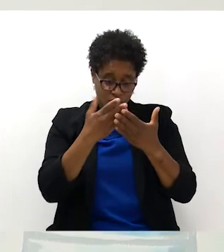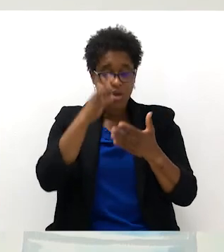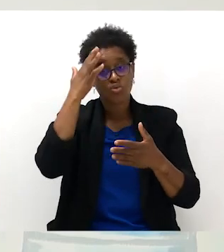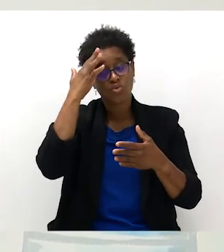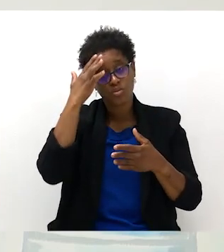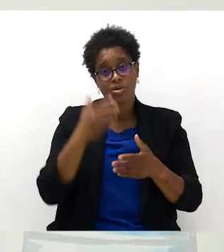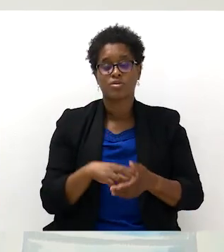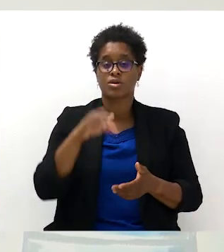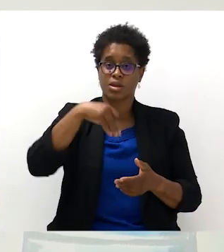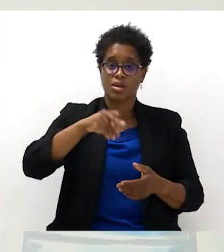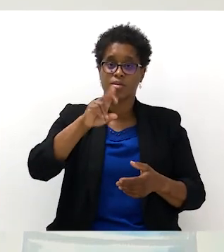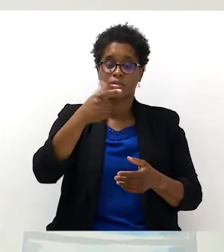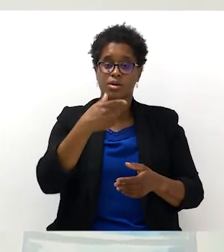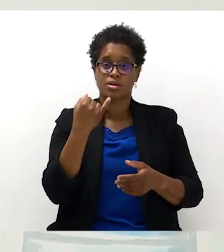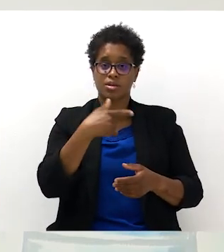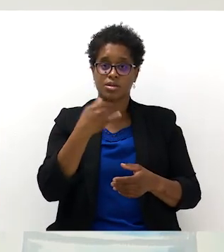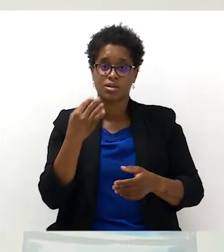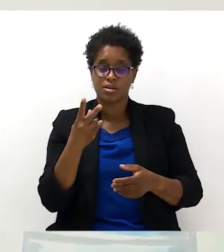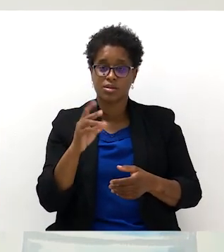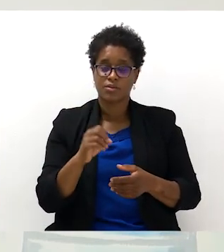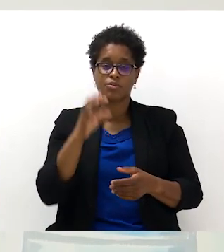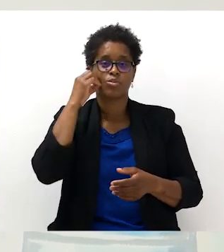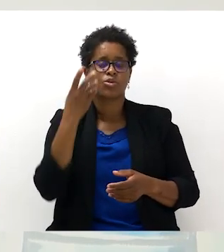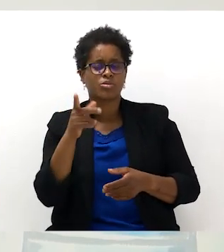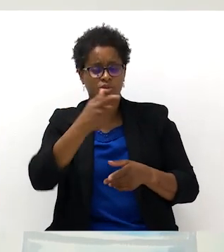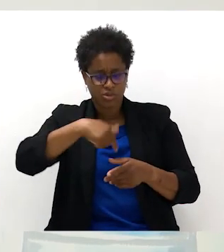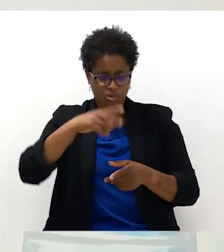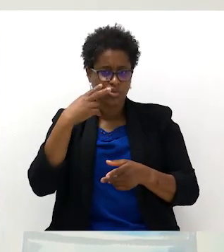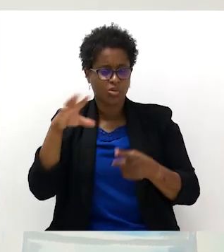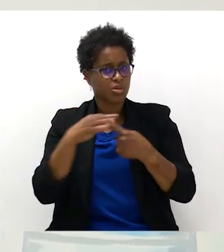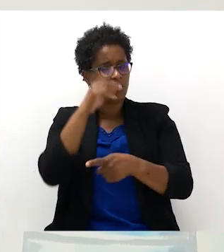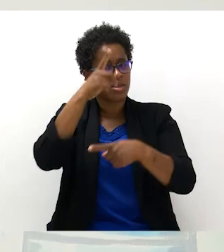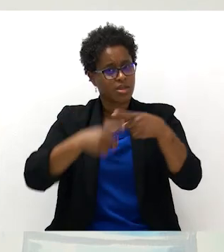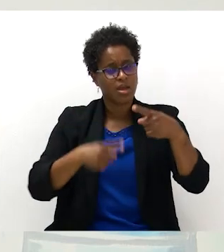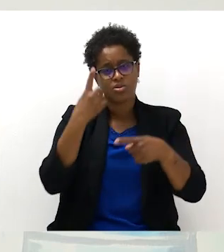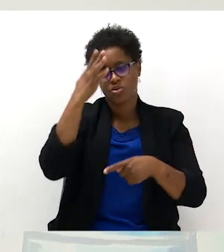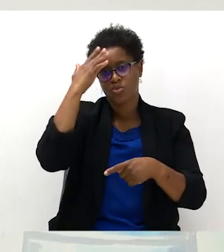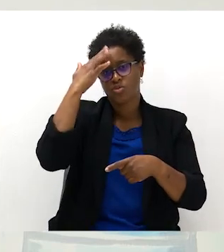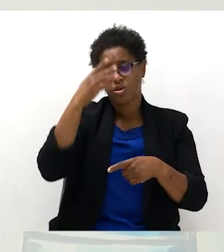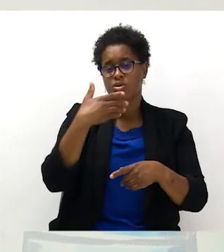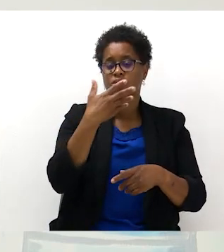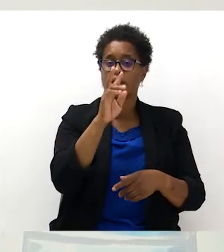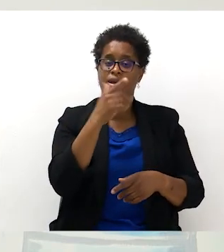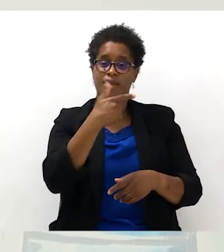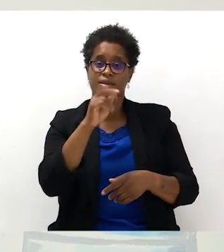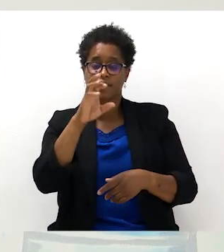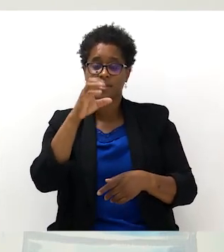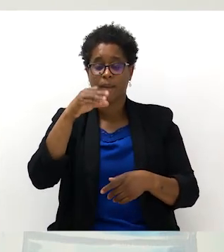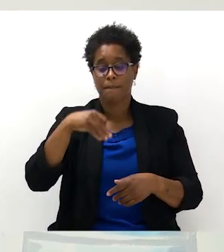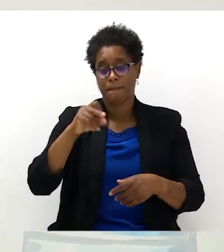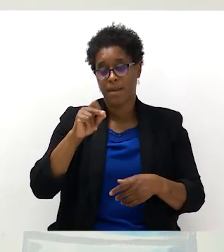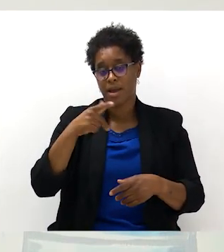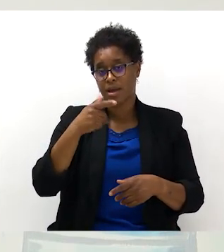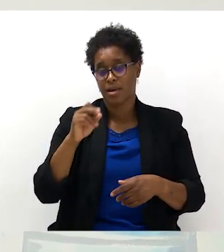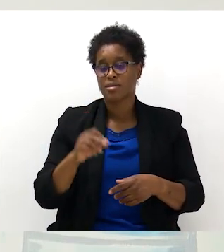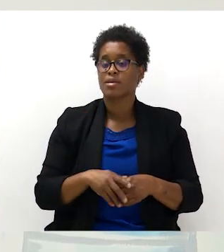números partitivos, como é que nós encontramos a metade de um número, a terça parte dividindo por 3,